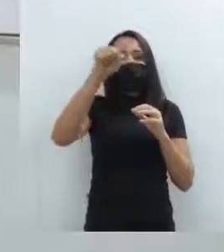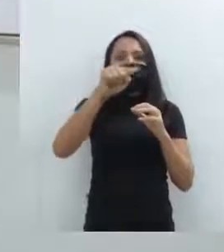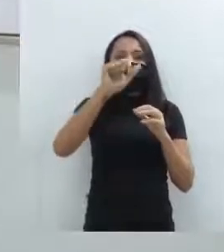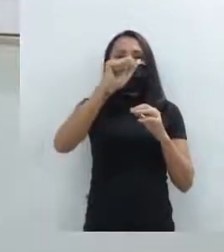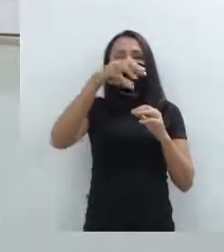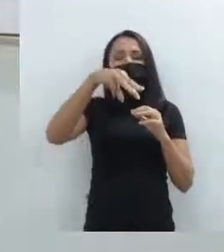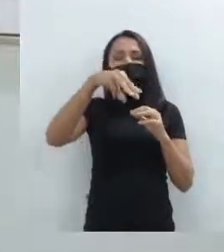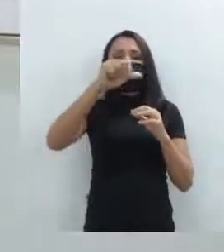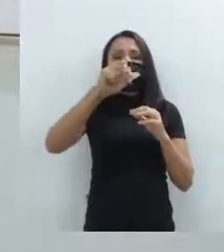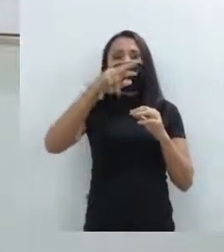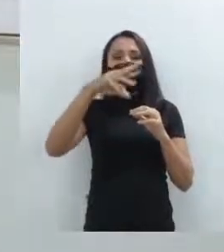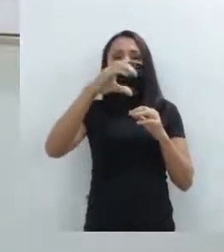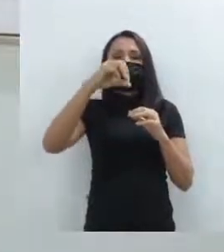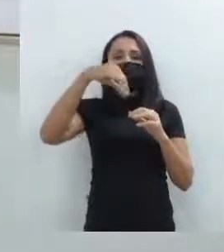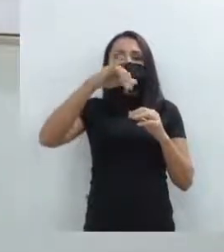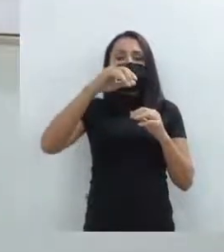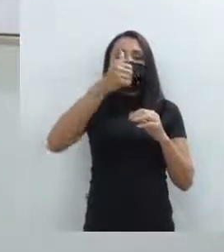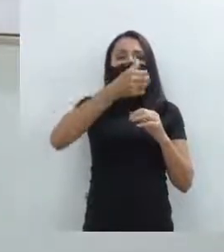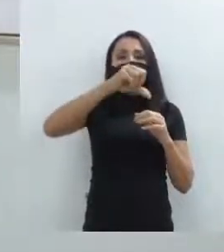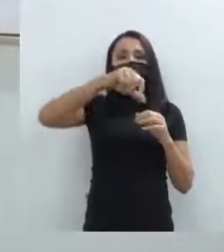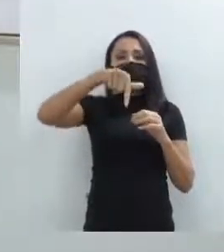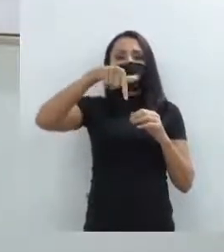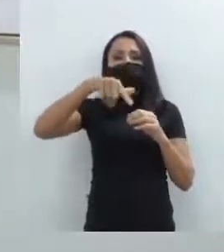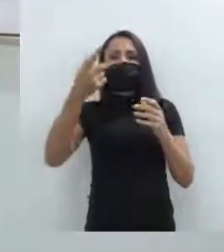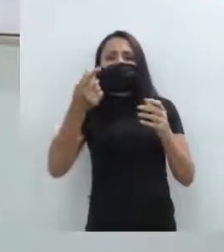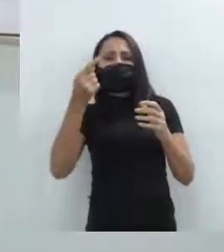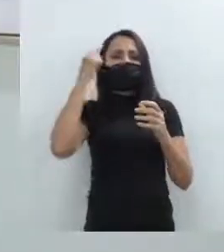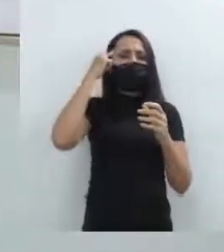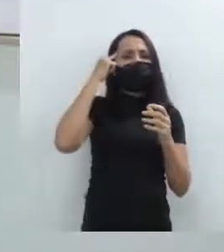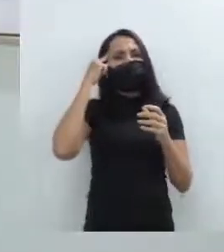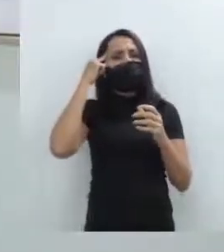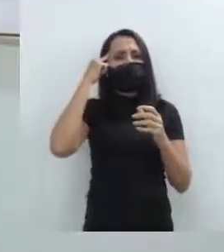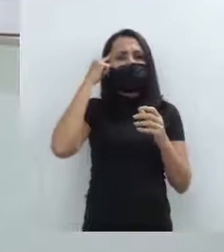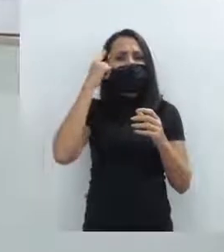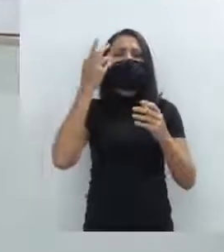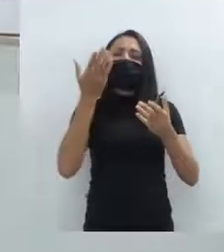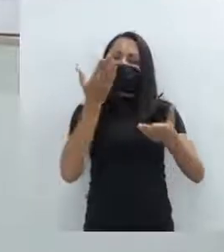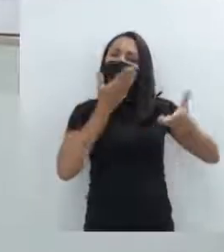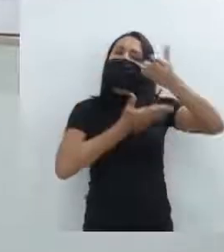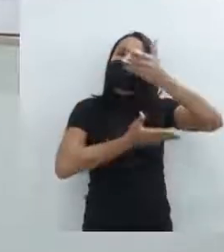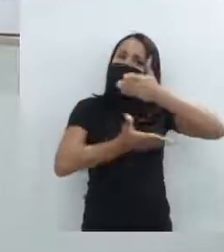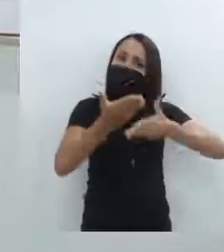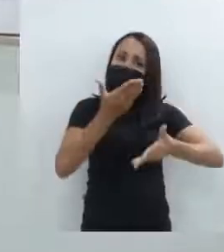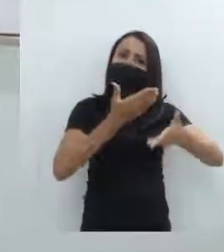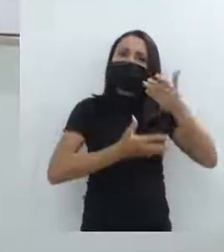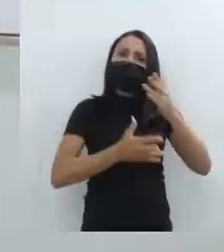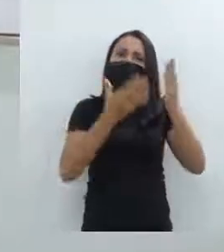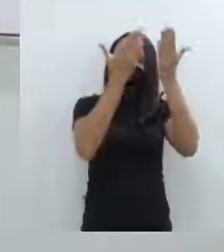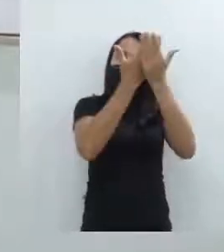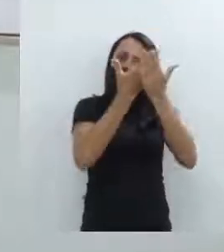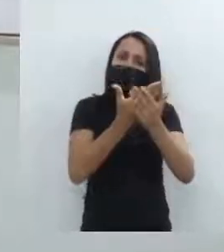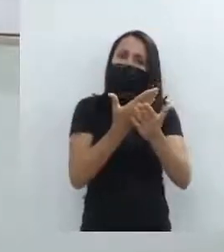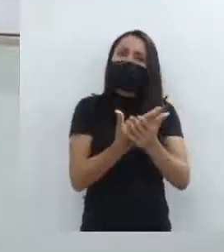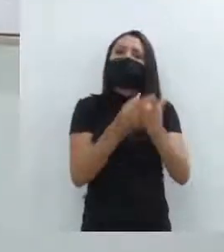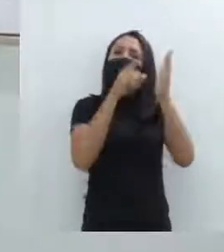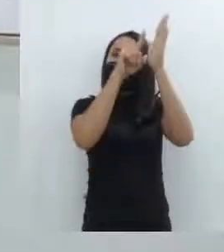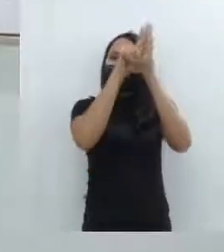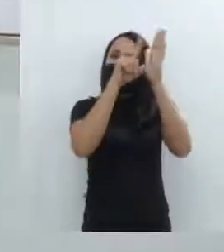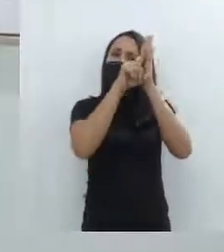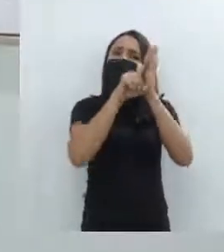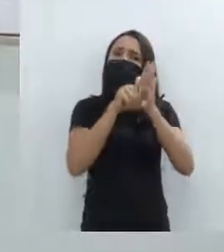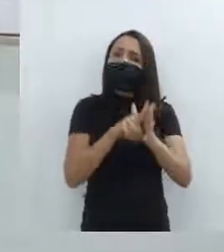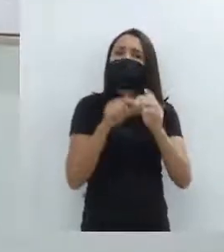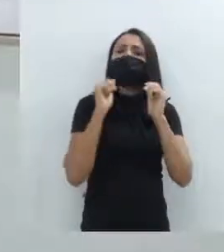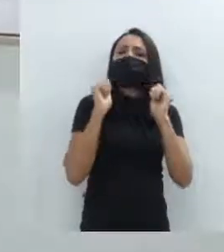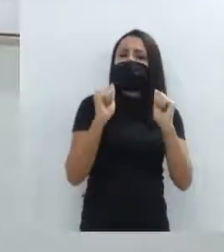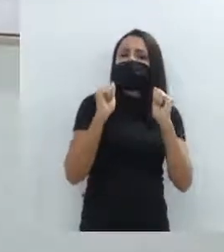@Marconi1977 e lá você pode colocar suas dúvidas, vamos interagir a respeito das aulas e participar também de